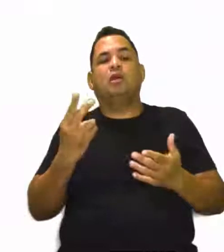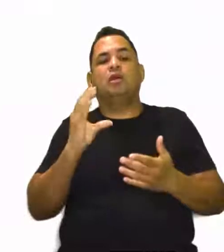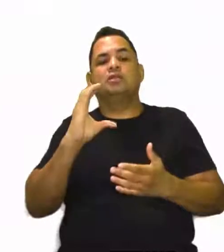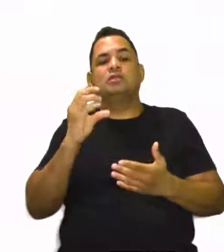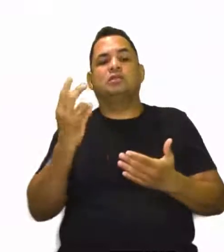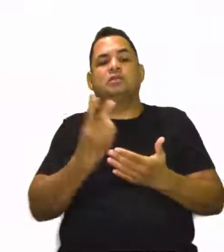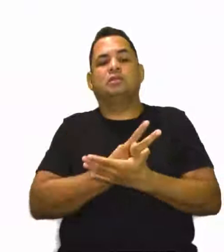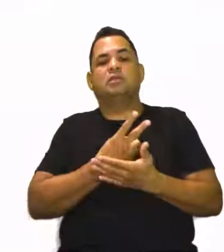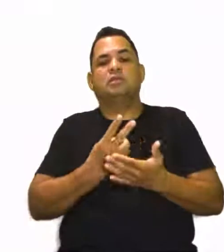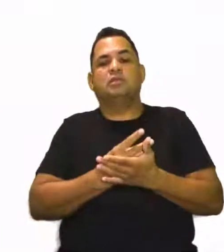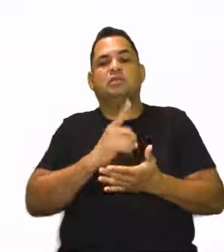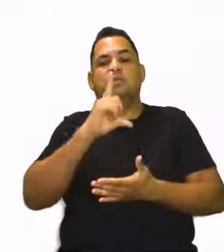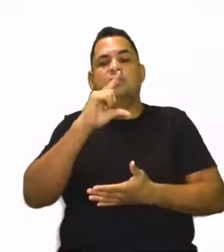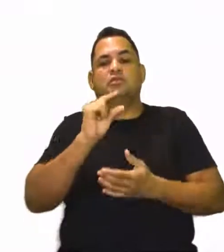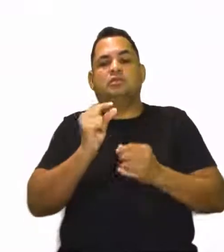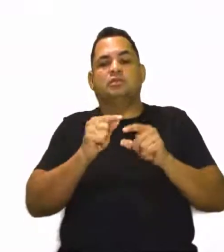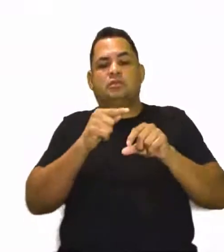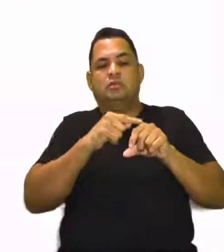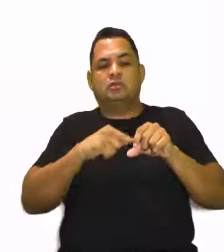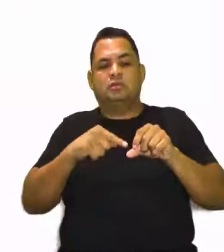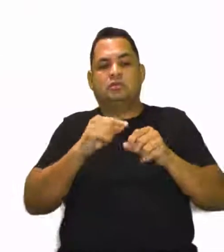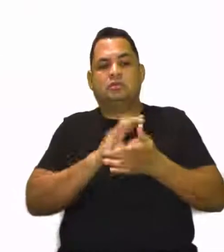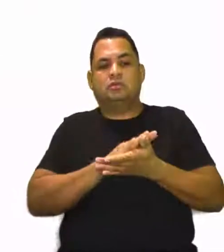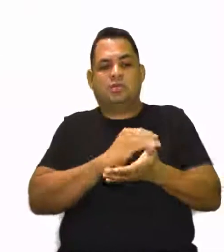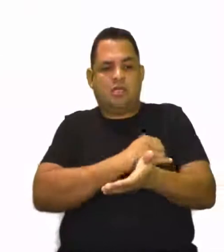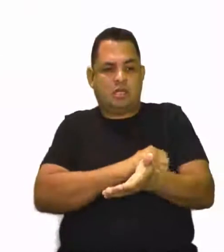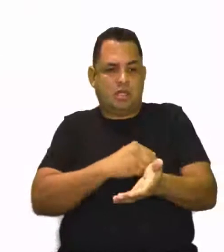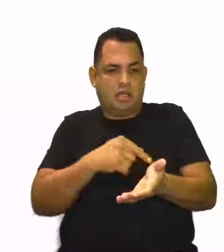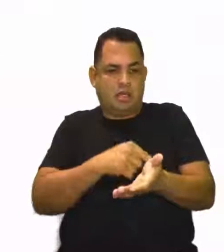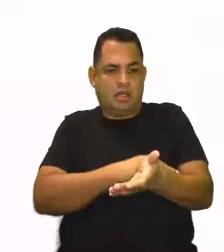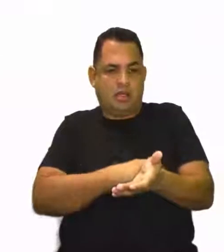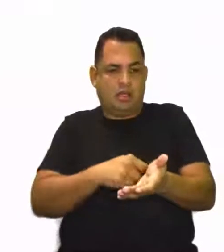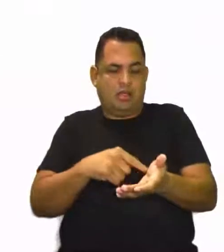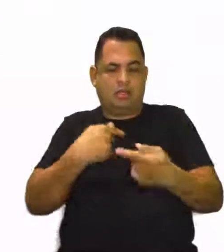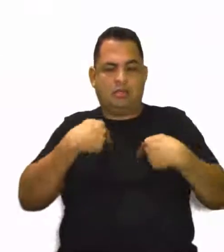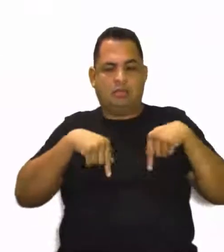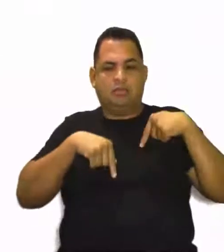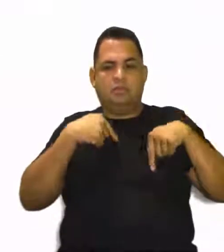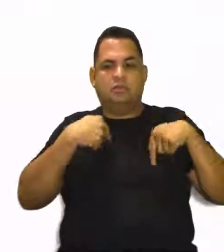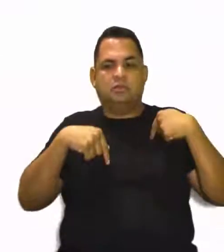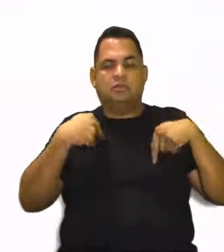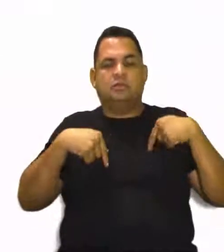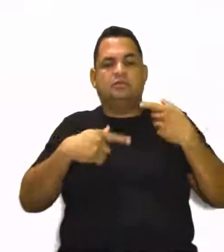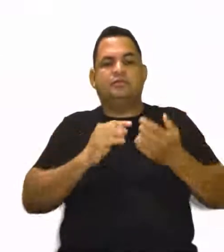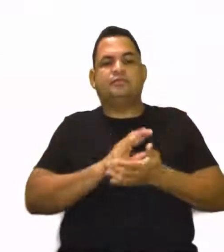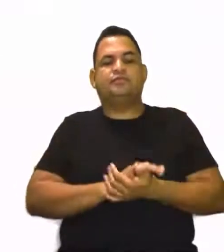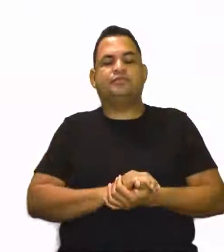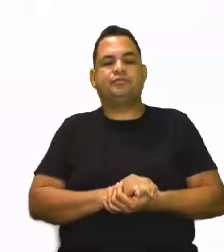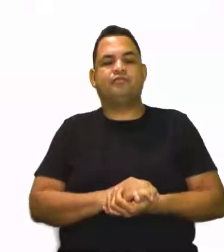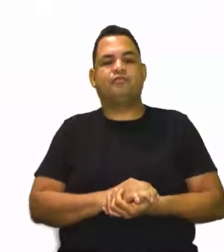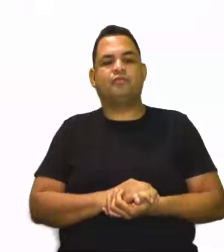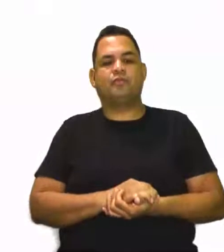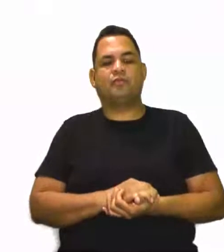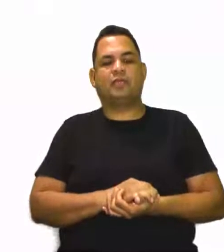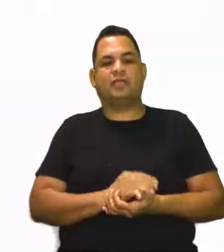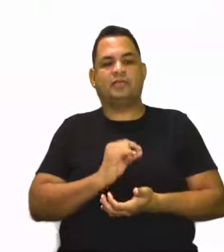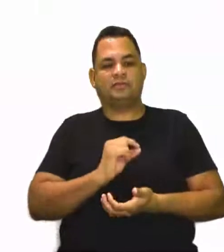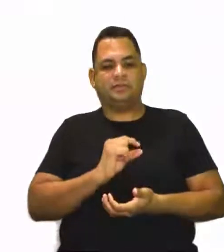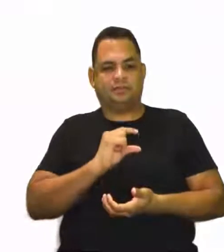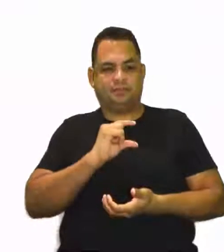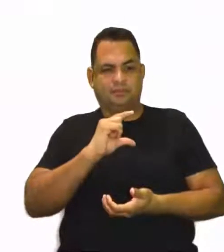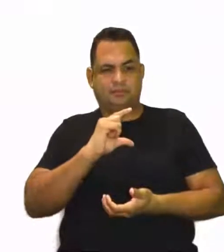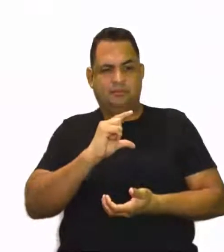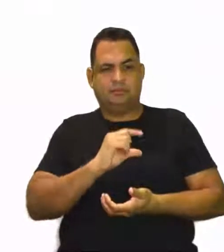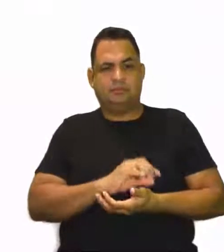vai diminuir o diâmetro das artérias e, na verdade, ele vai aumentar. Lembra que ele vai fazer... o calibre, né, prof? Isso, ele vai ali